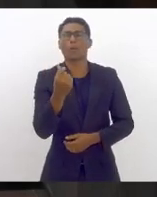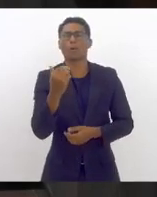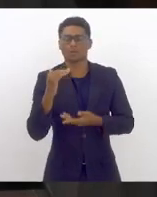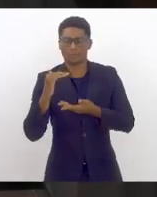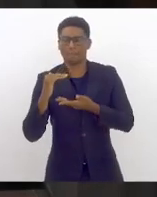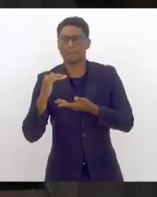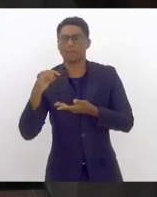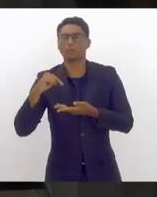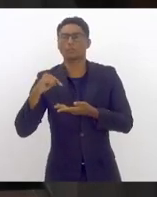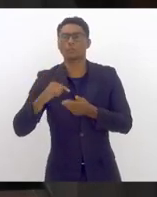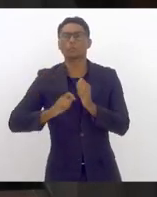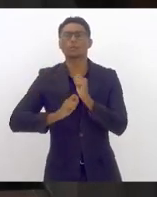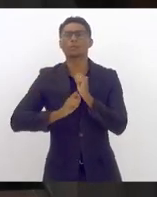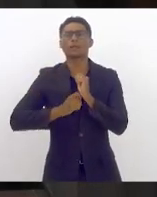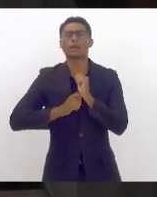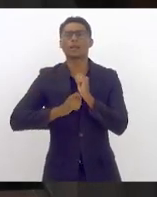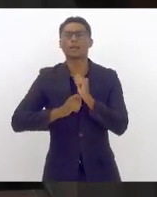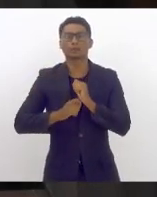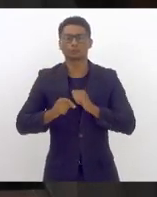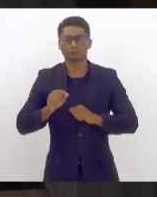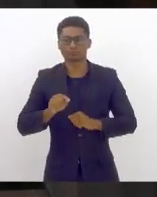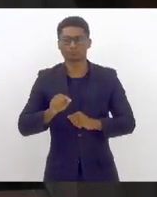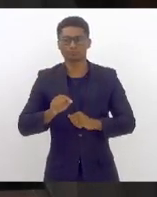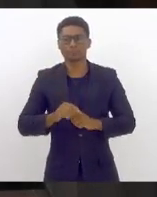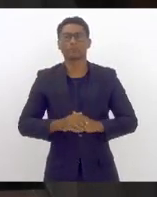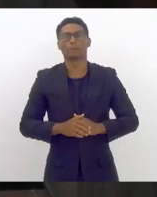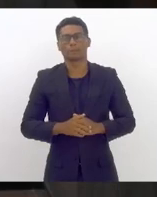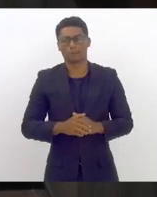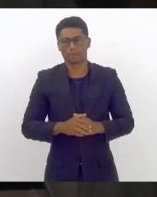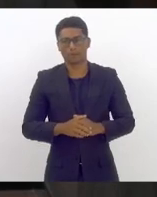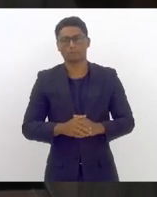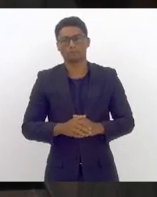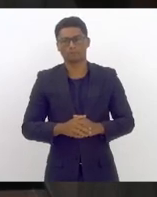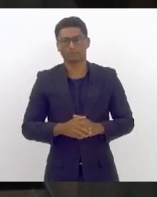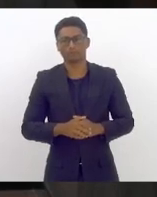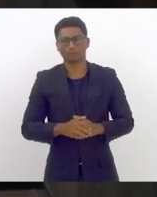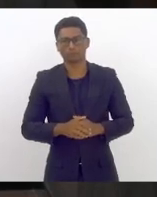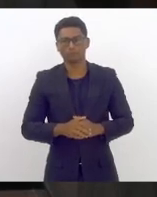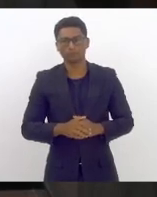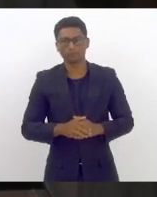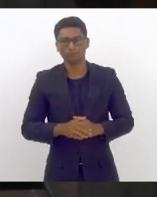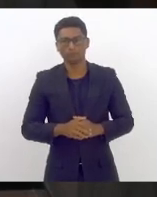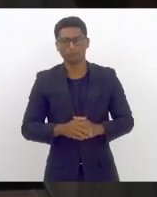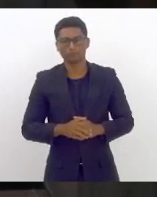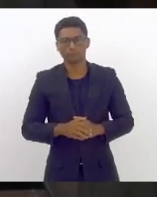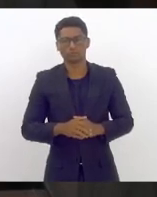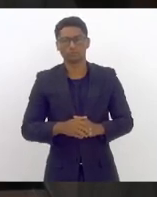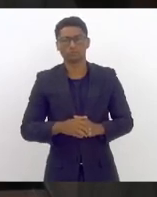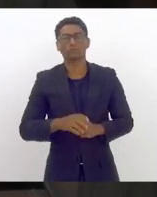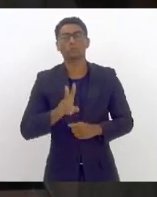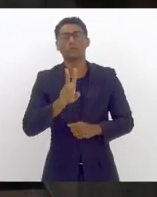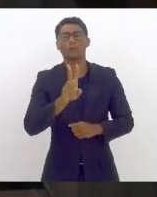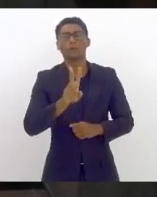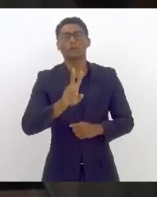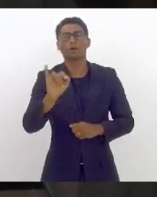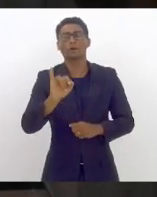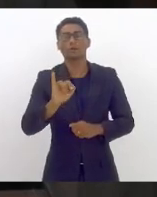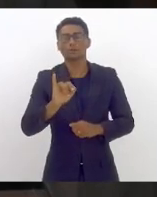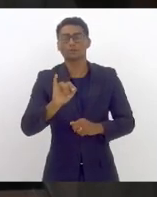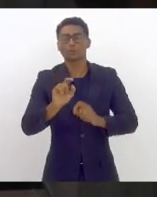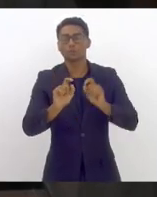secreto irá gerar, não são poucos, não, muitos